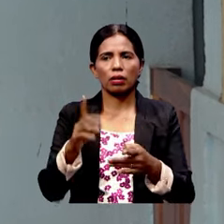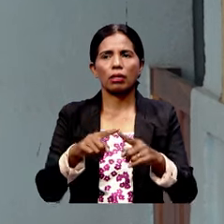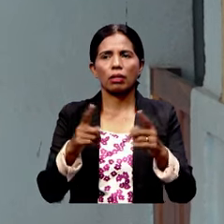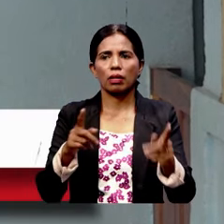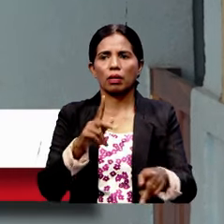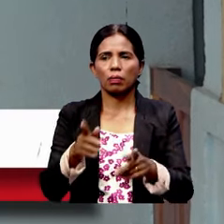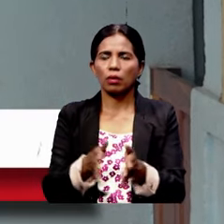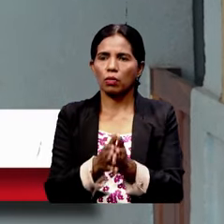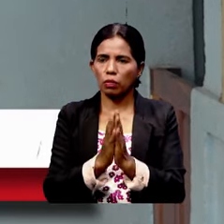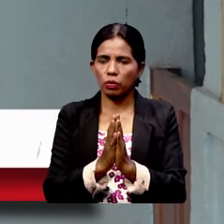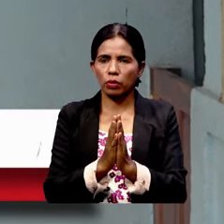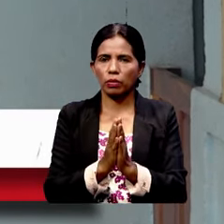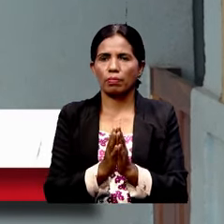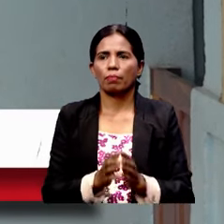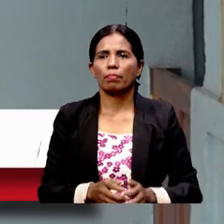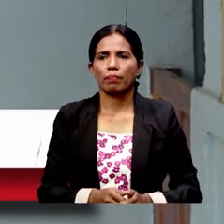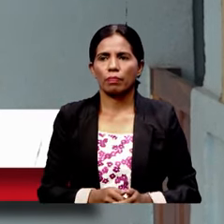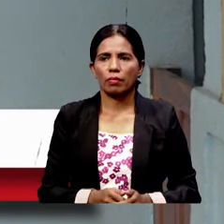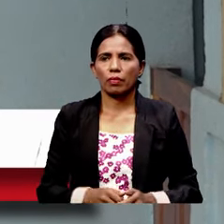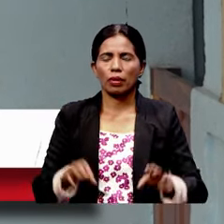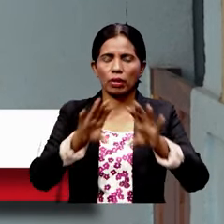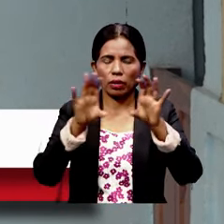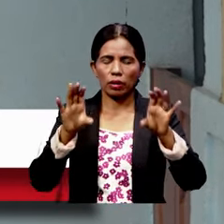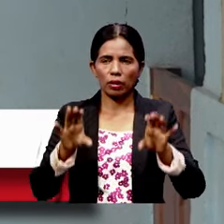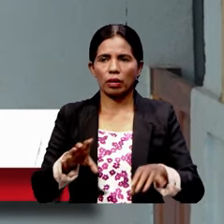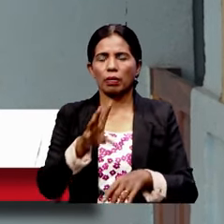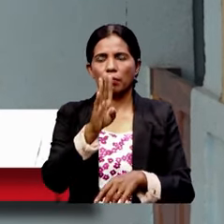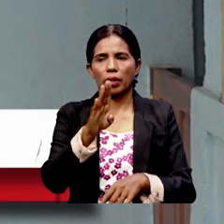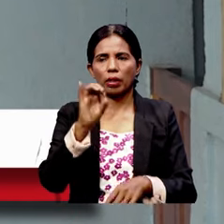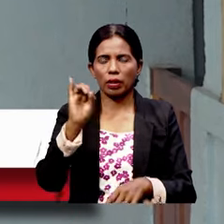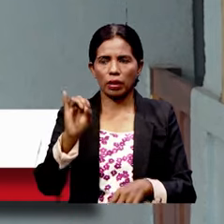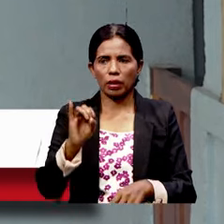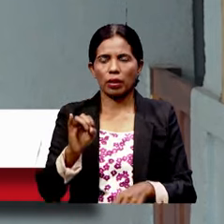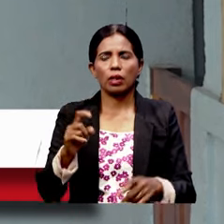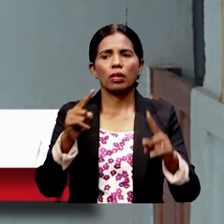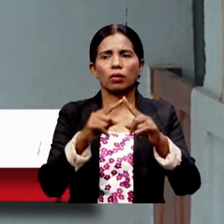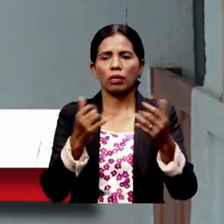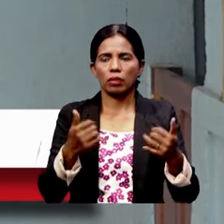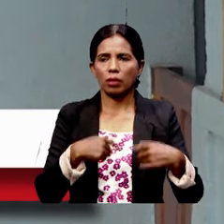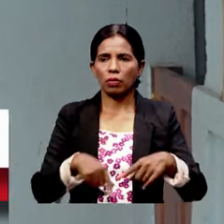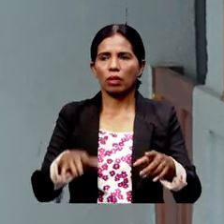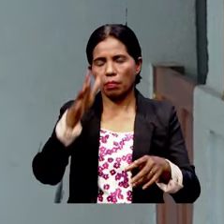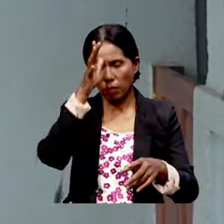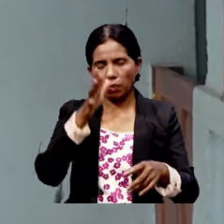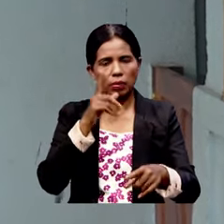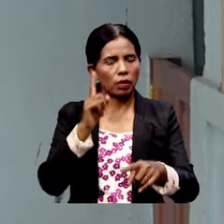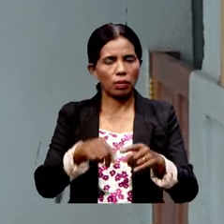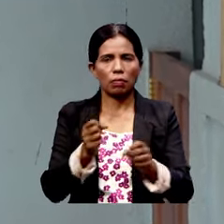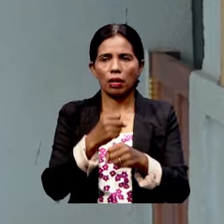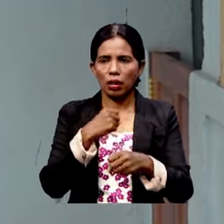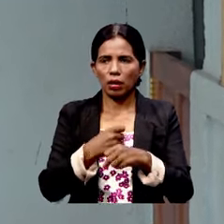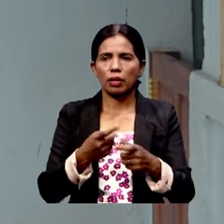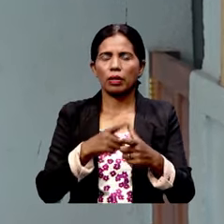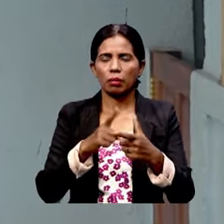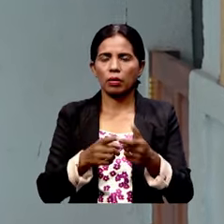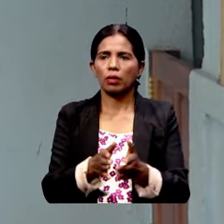uma carcuso tem de sertana herdetel behi nya mato agora aruka ina amamos la bele bahalo. Depois a minha alugação